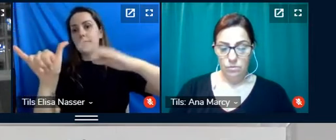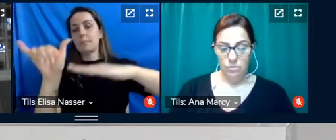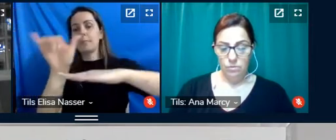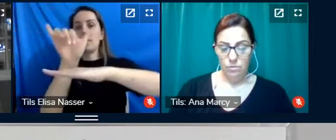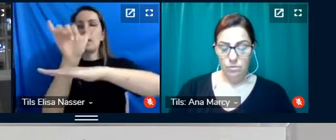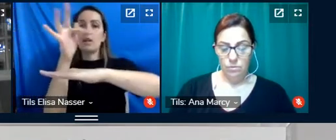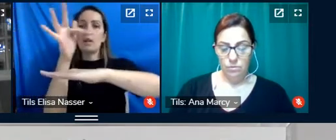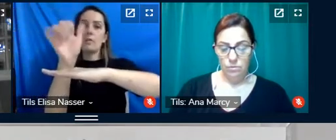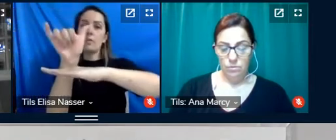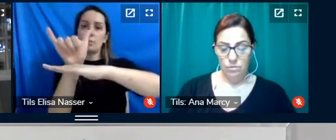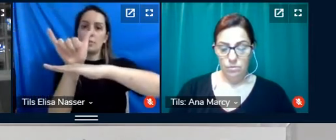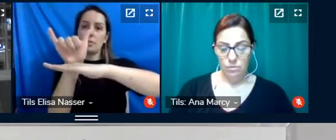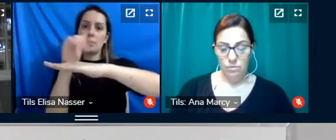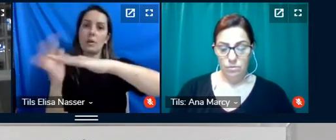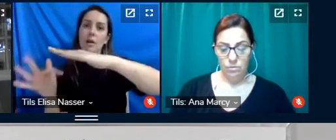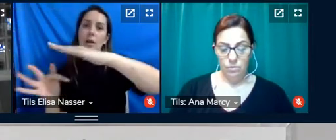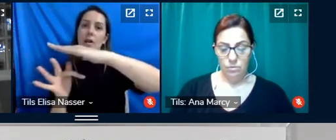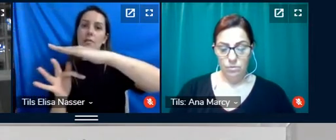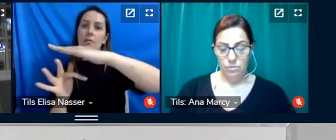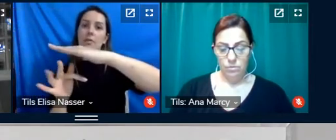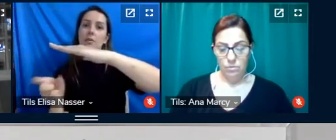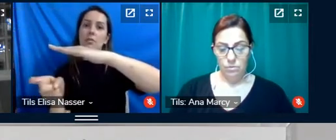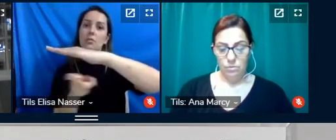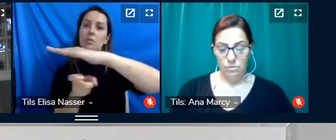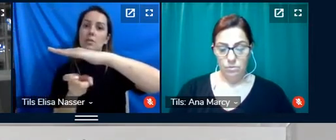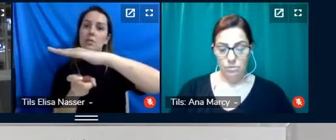Fx. Não é?